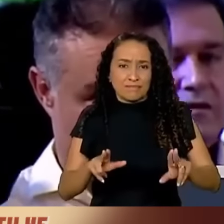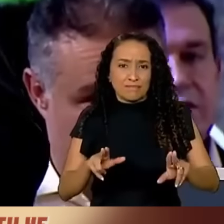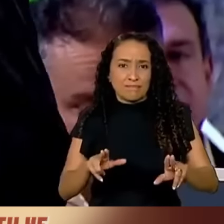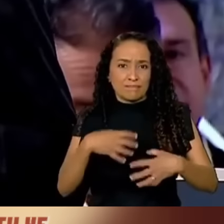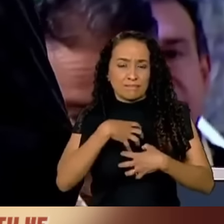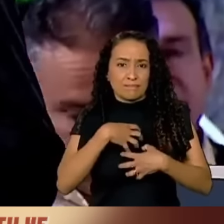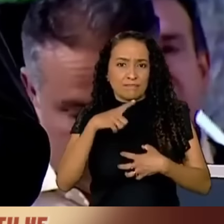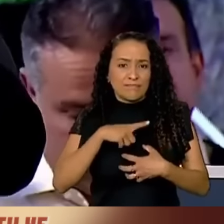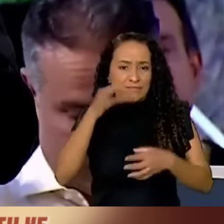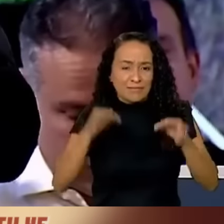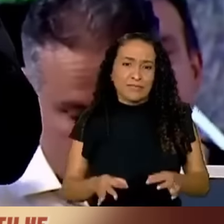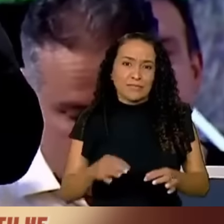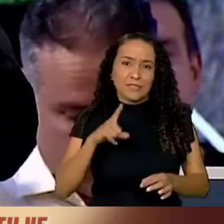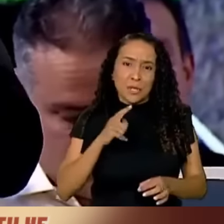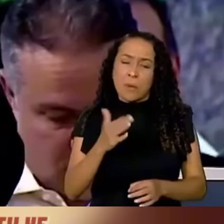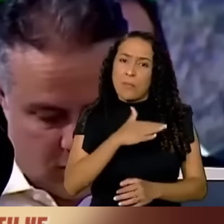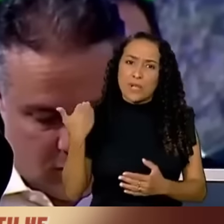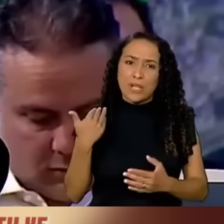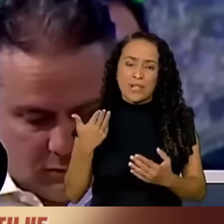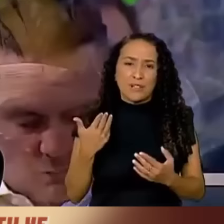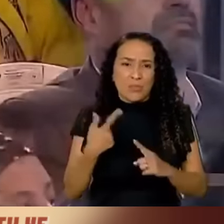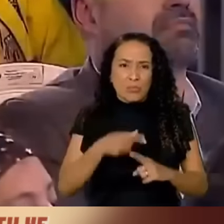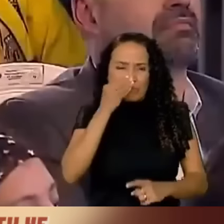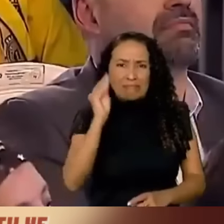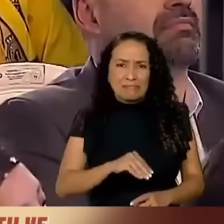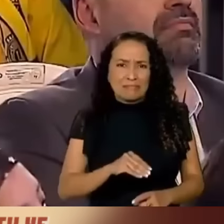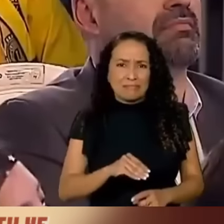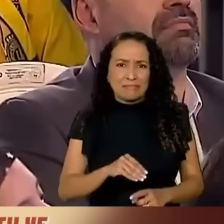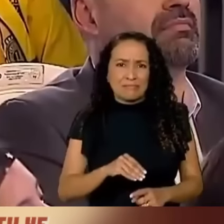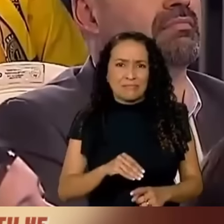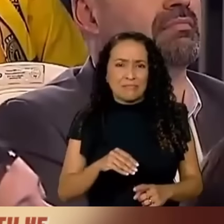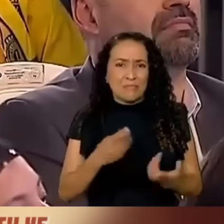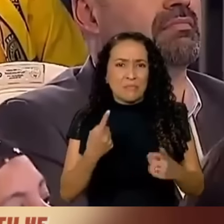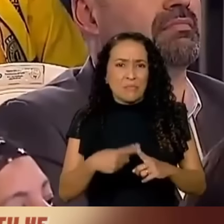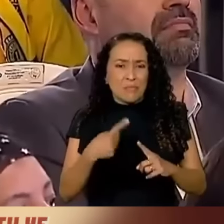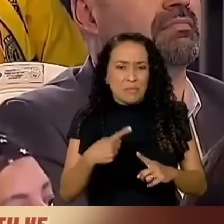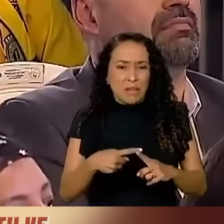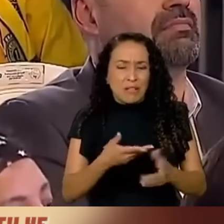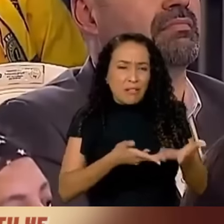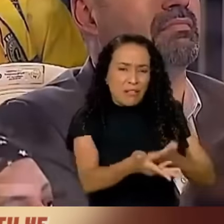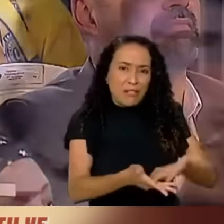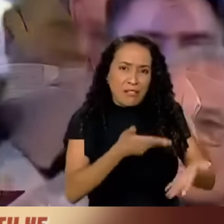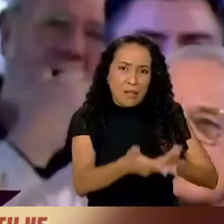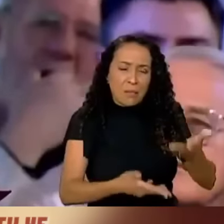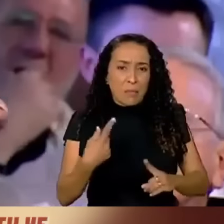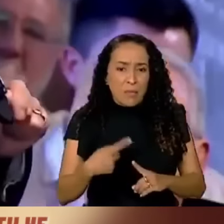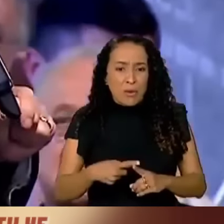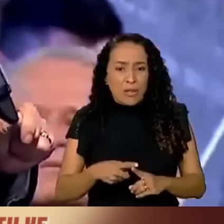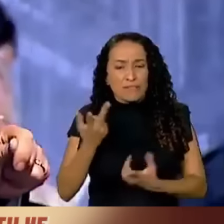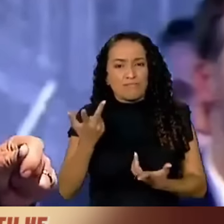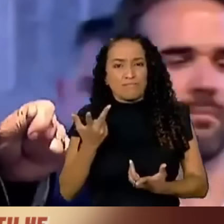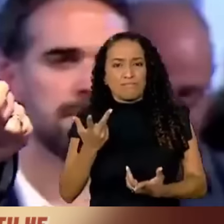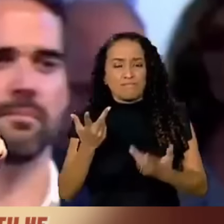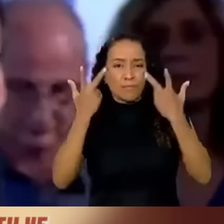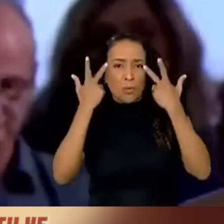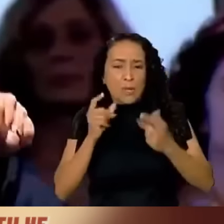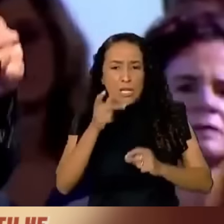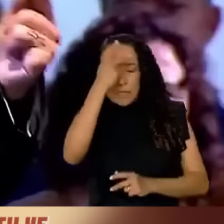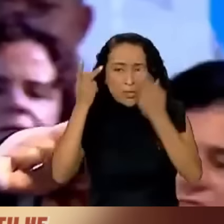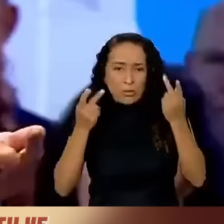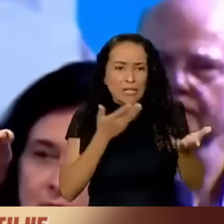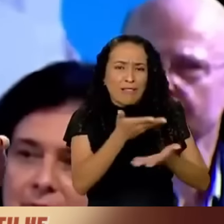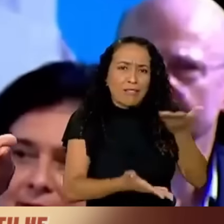tinha certeza que ela tinha morrido por descaso. Eu tinha certeza que ela não tinha tido um tratamento. Porque normalmente as pessoas